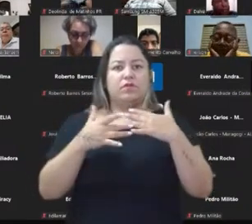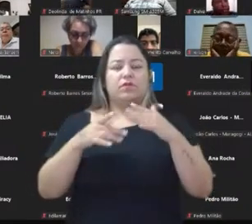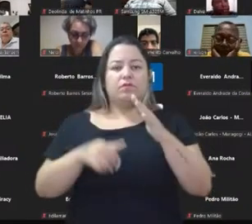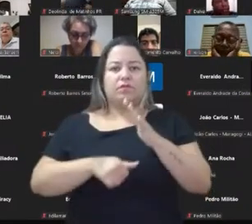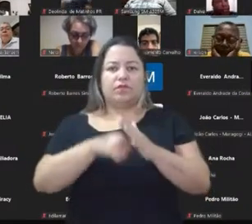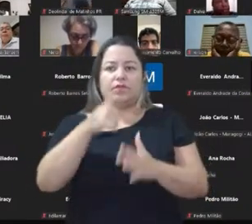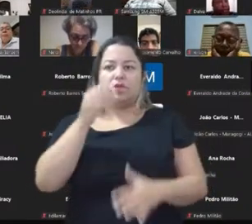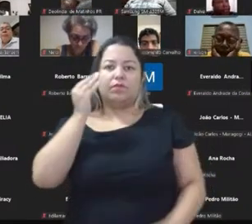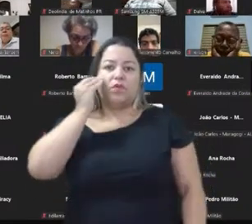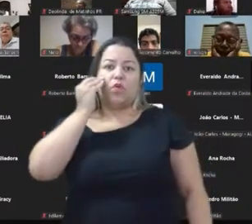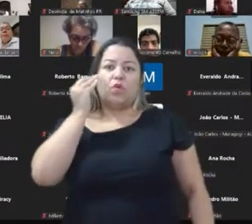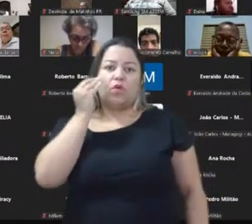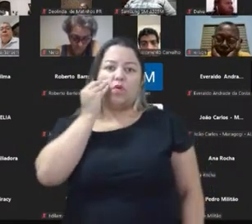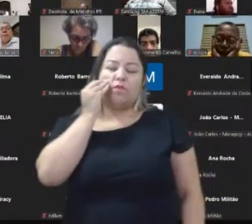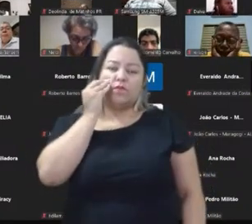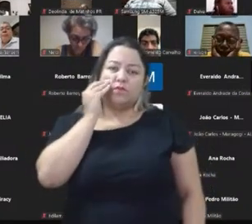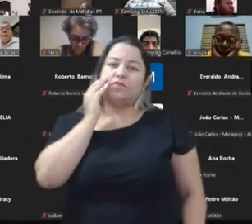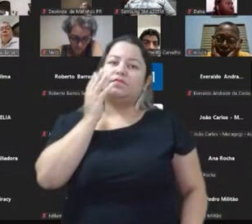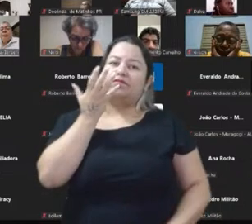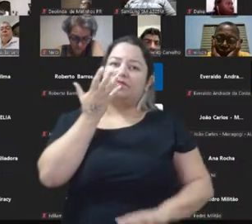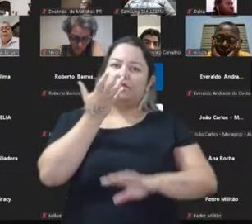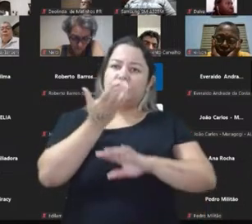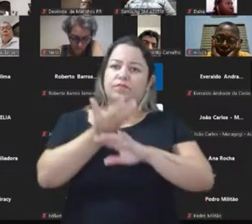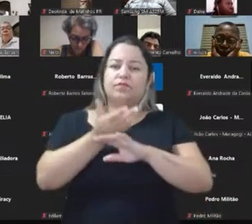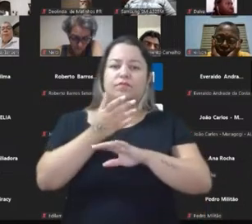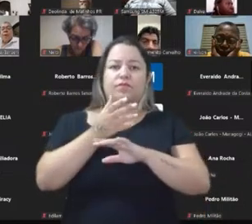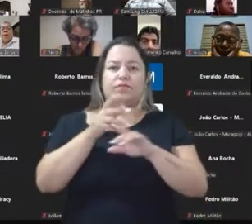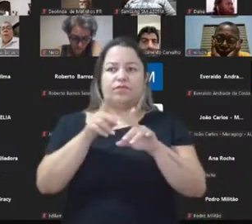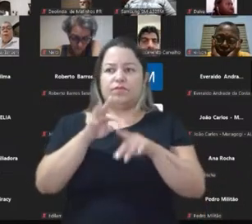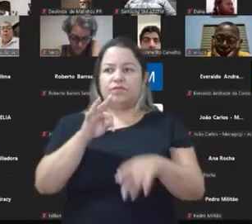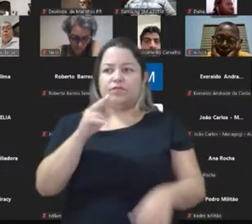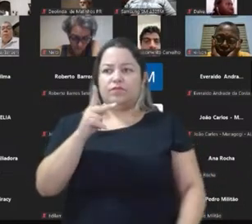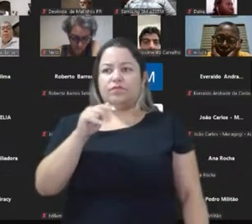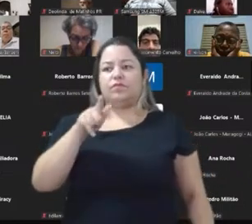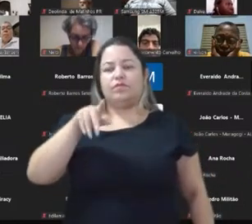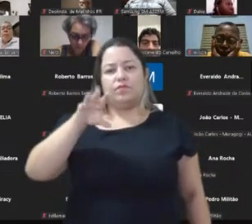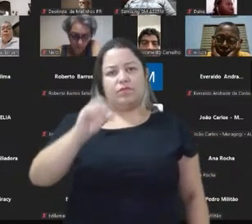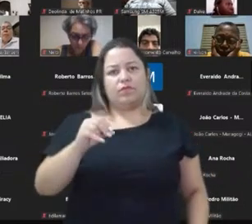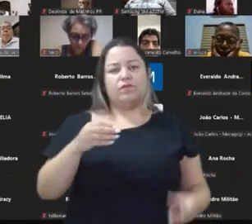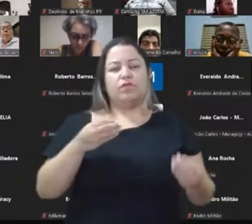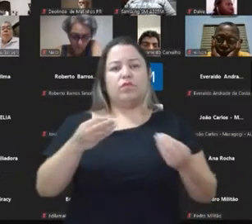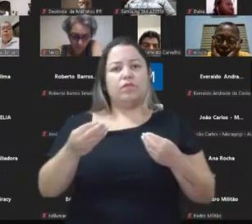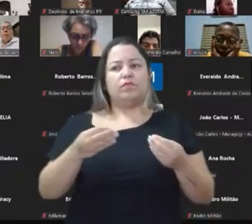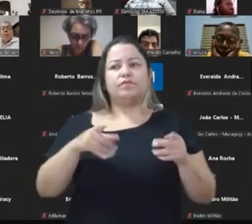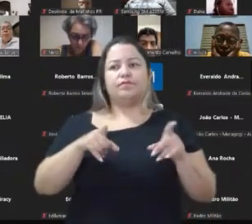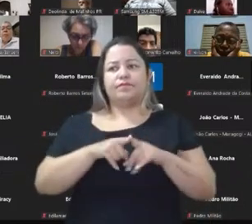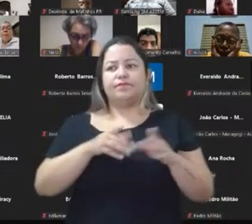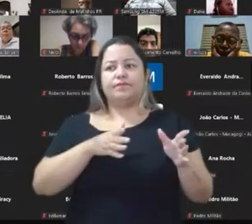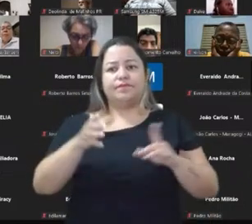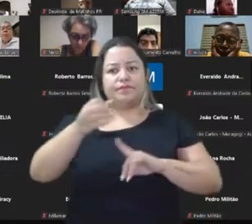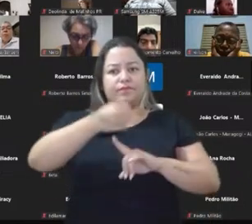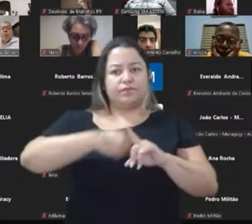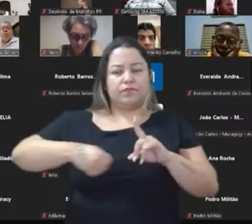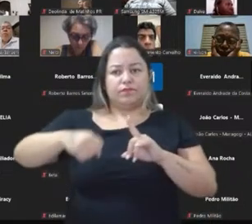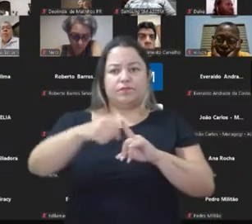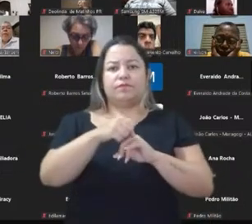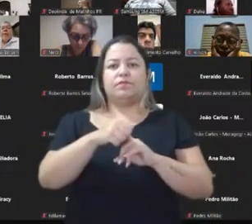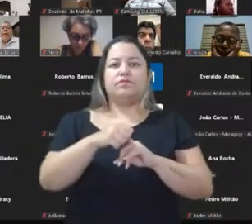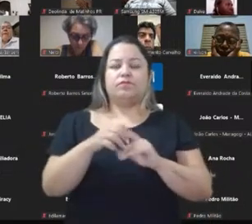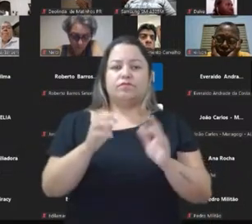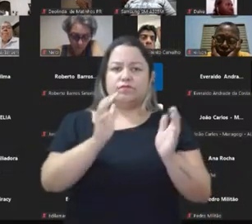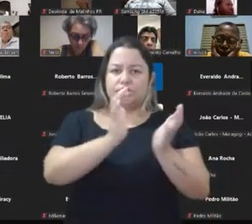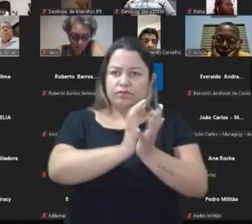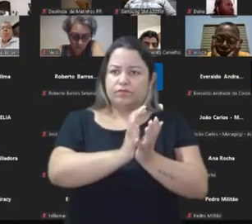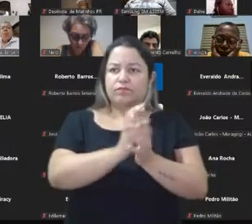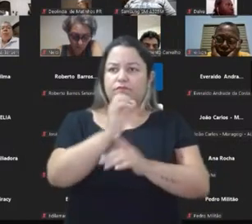testar qual tipo de conteúdo e aí o Tiago trouxe muito bem isso de tipo de segmentação da sociedade o que de Campo da sociedade